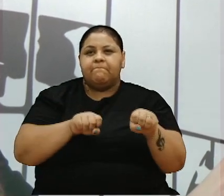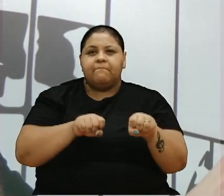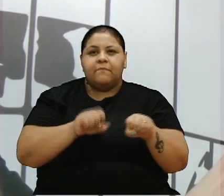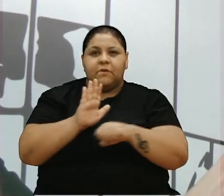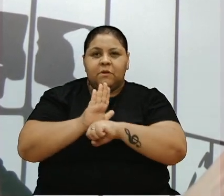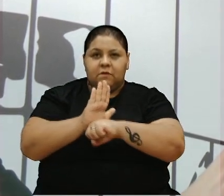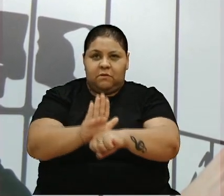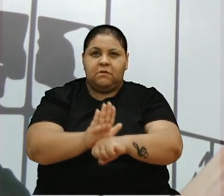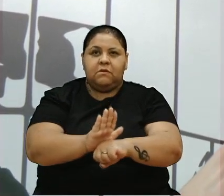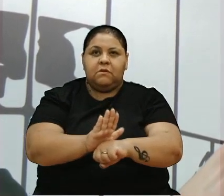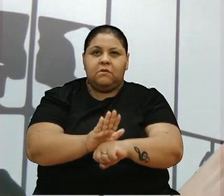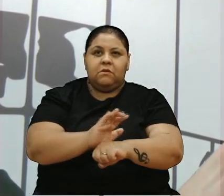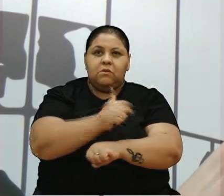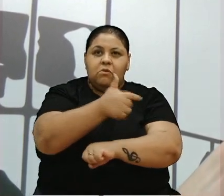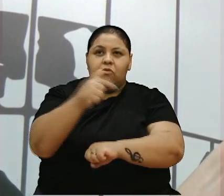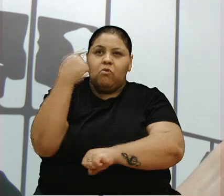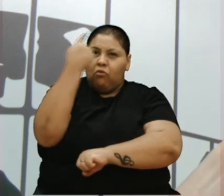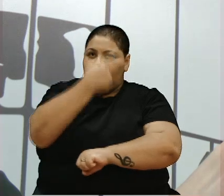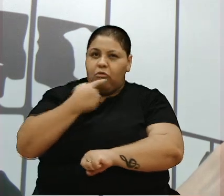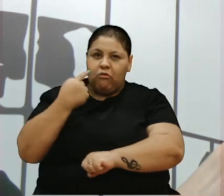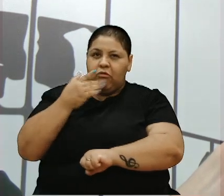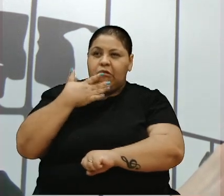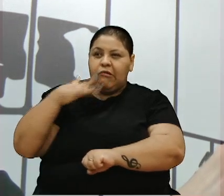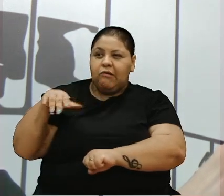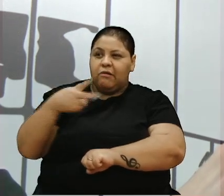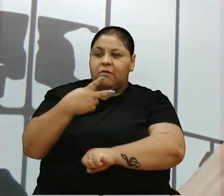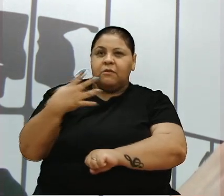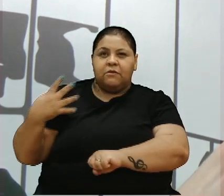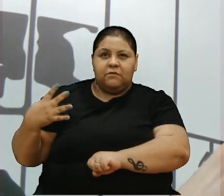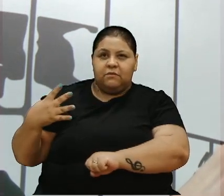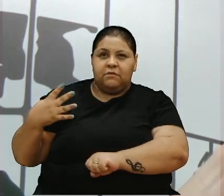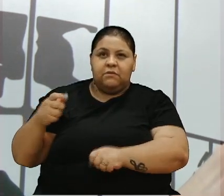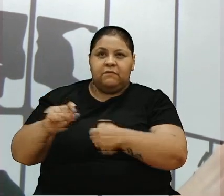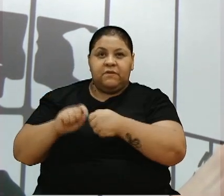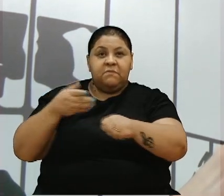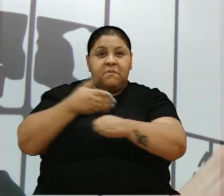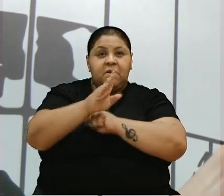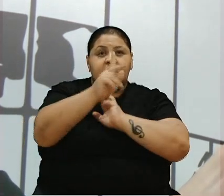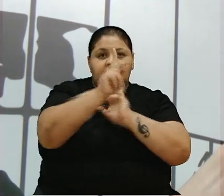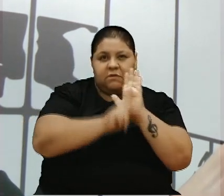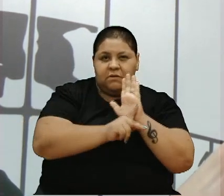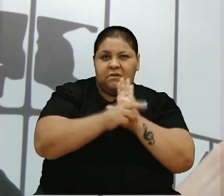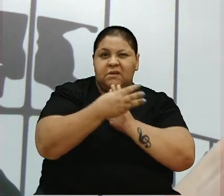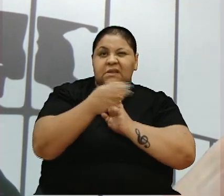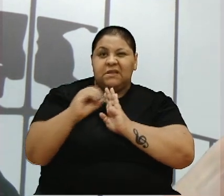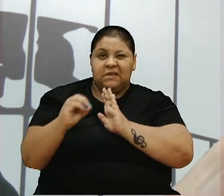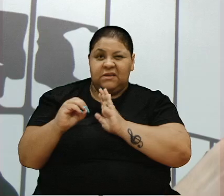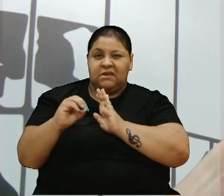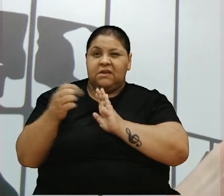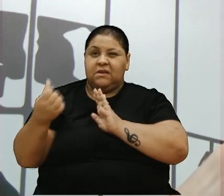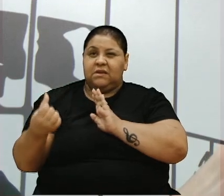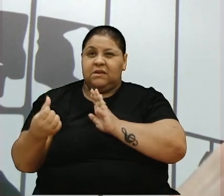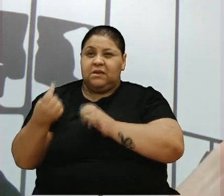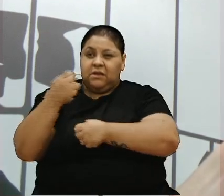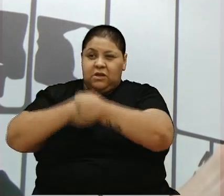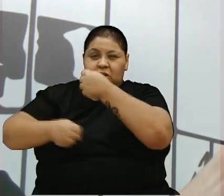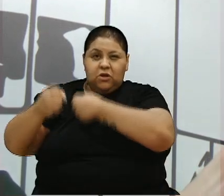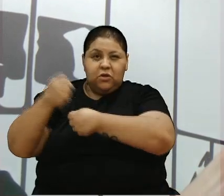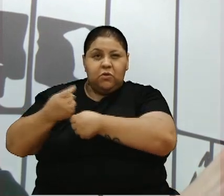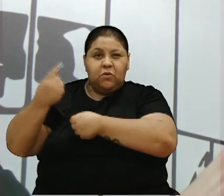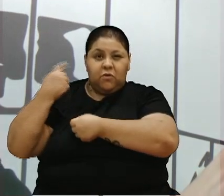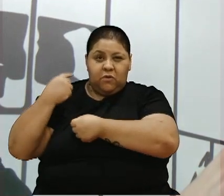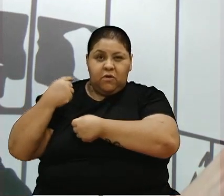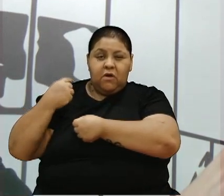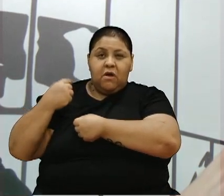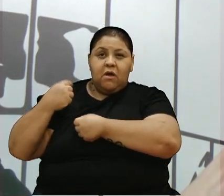auxiliar o contraturno escolar das crianças, ali das 24 crianças que integram o projeto. São 30, né? 6 vêm do ano anterior que se destacaram e agora